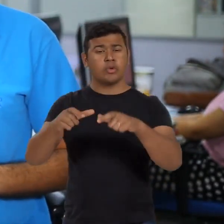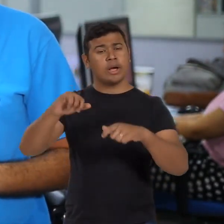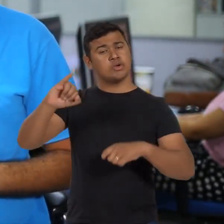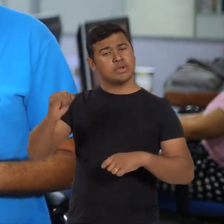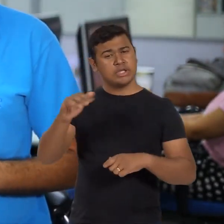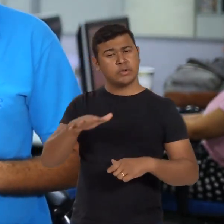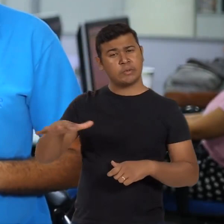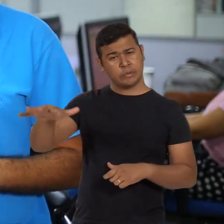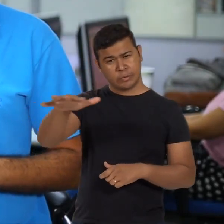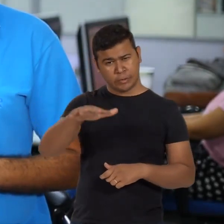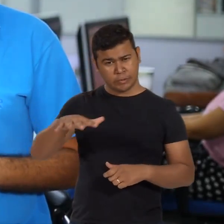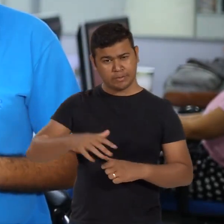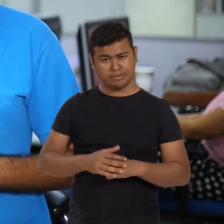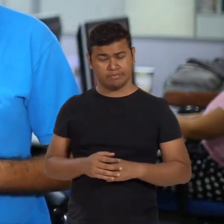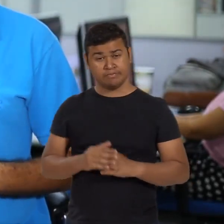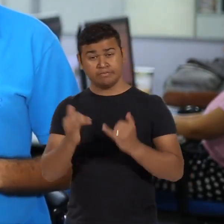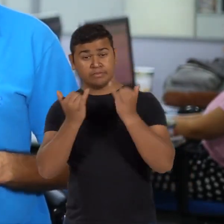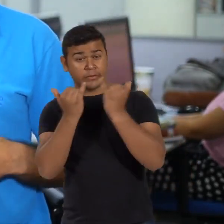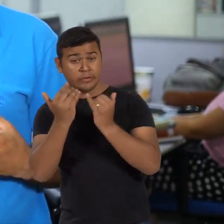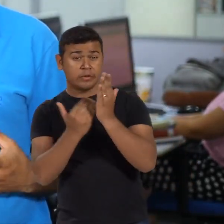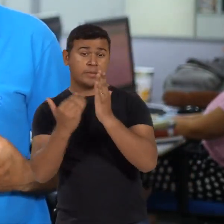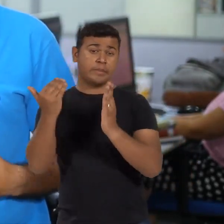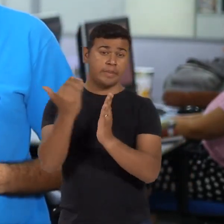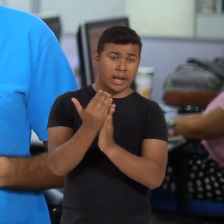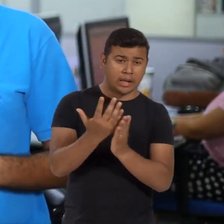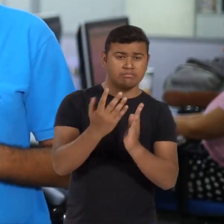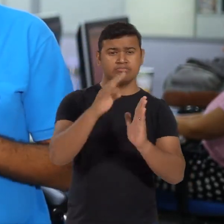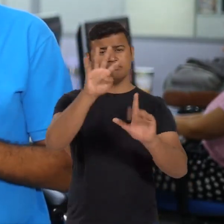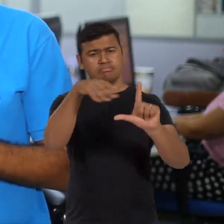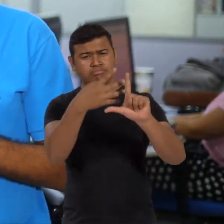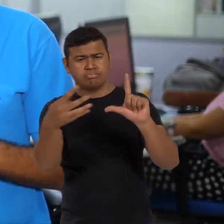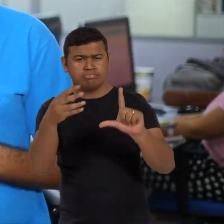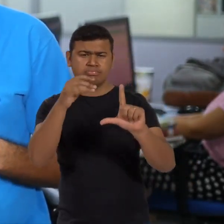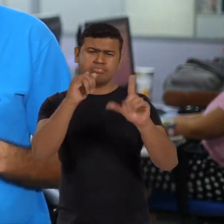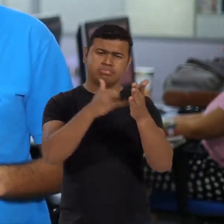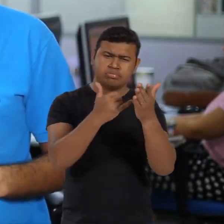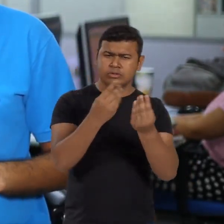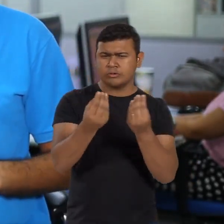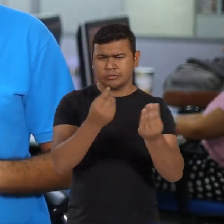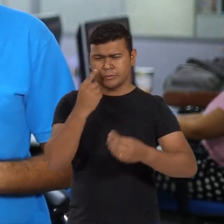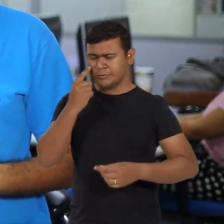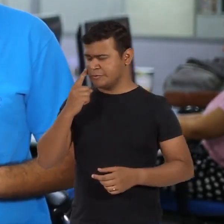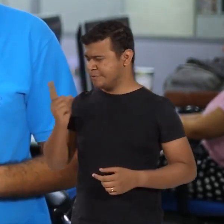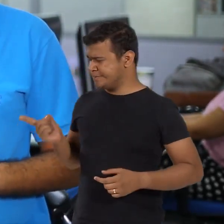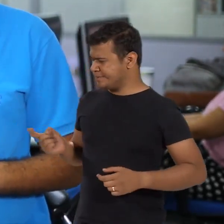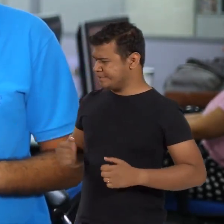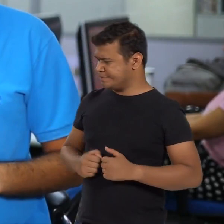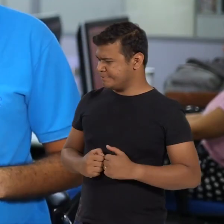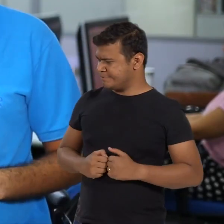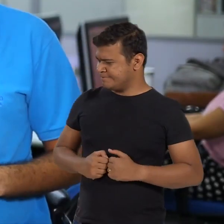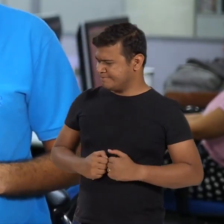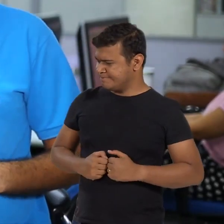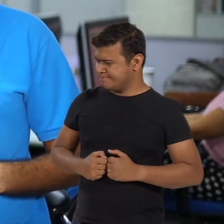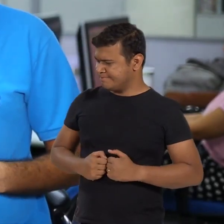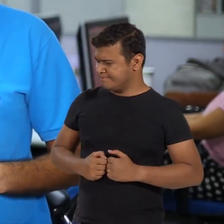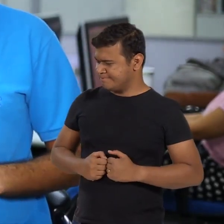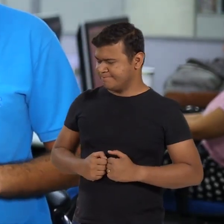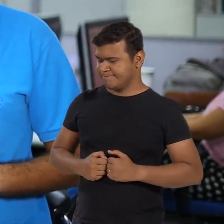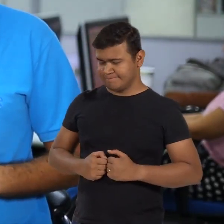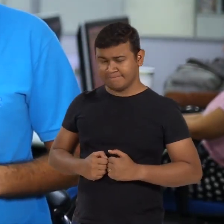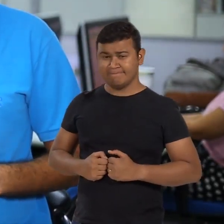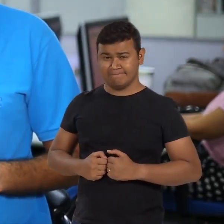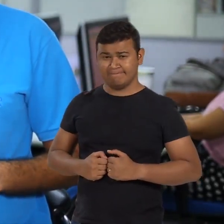univasf no campus juazeiro mais informações eo formulário de inscrição você encontra no portais ponto